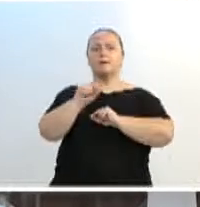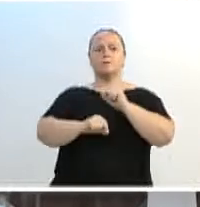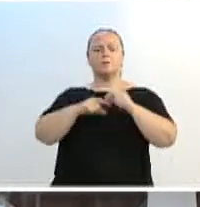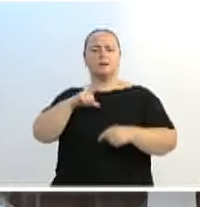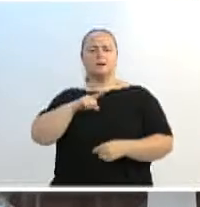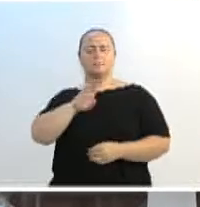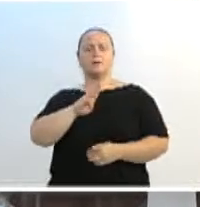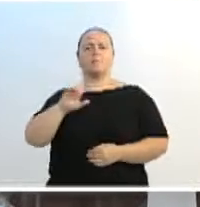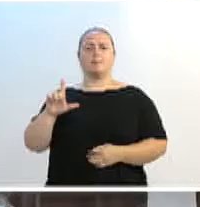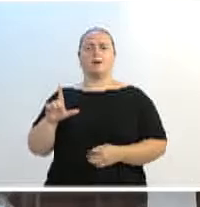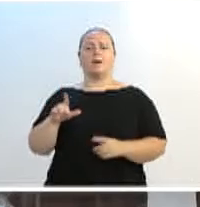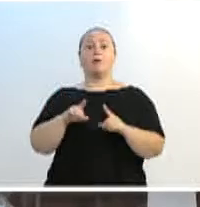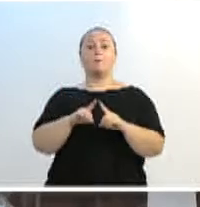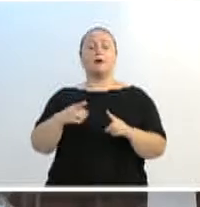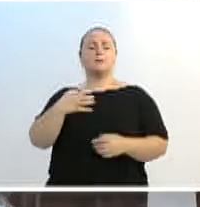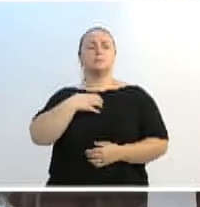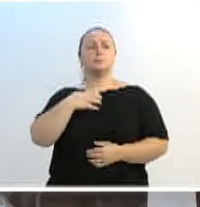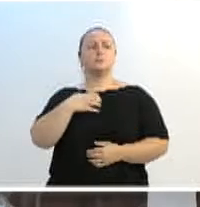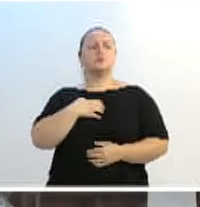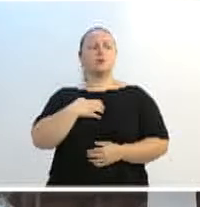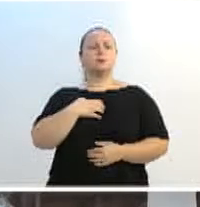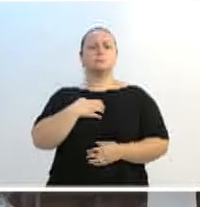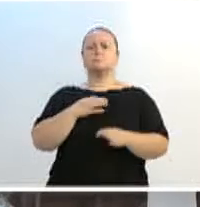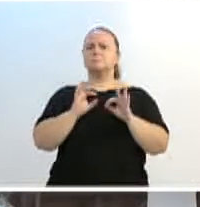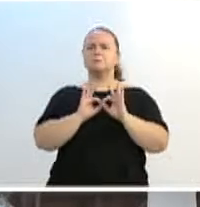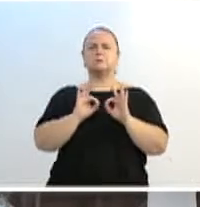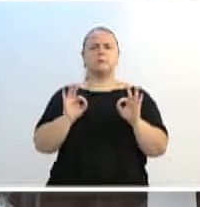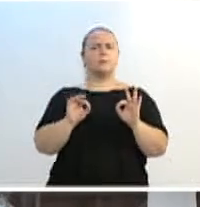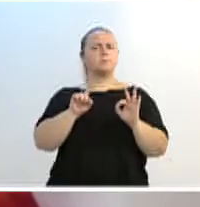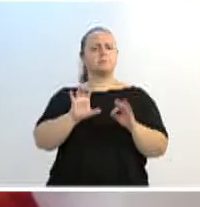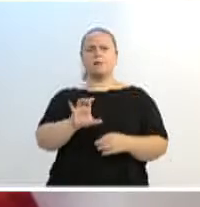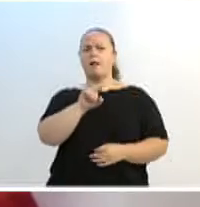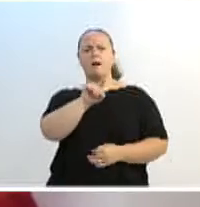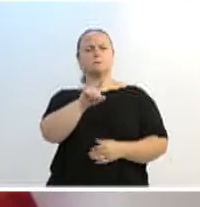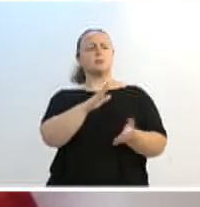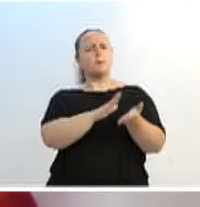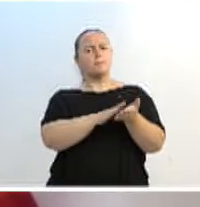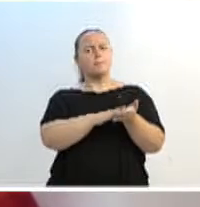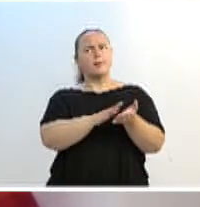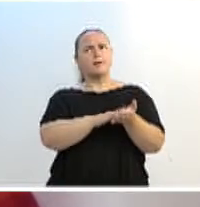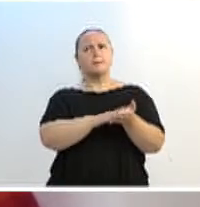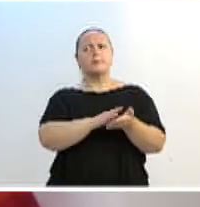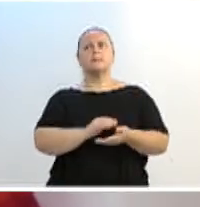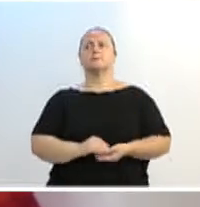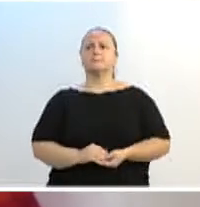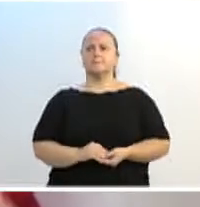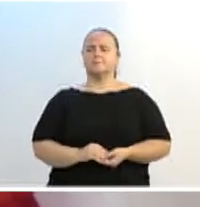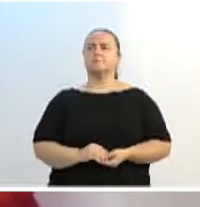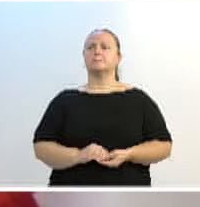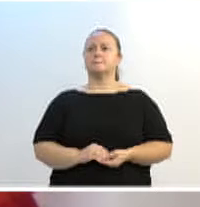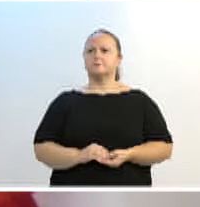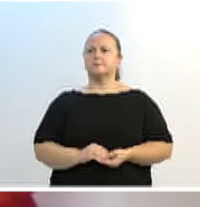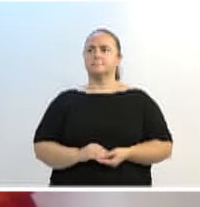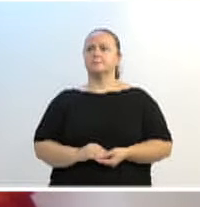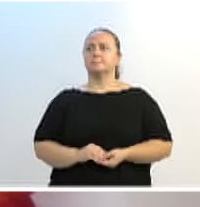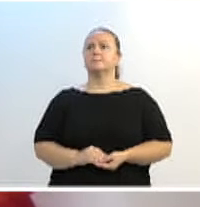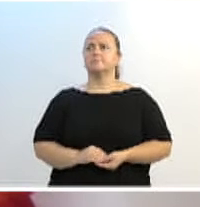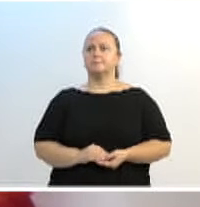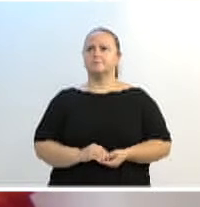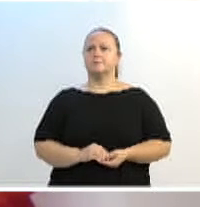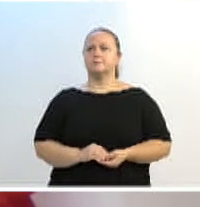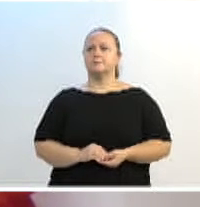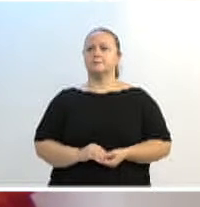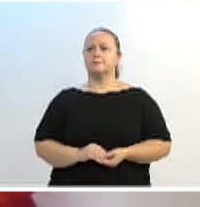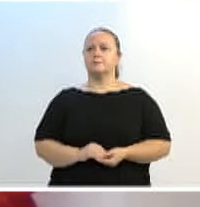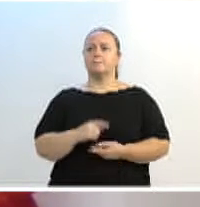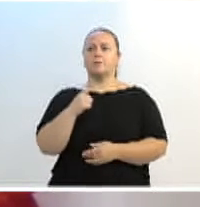forma ímpar do seu jeito de ser. Parabéns. Obrigado, vereador Elmir, por esse reconhecimento. Presidente, peço 1 minuto e meio para encerrar